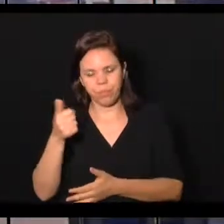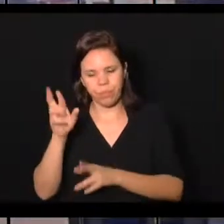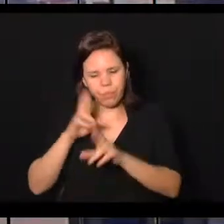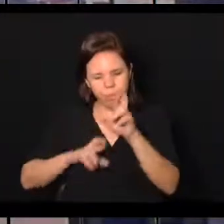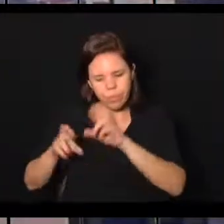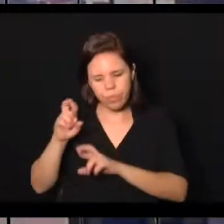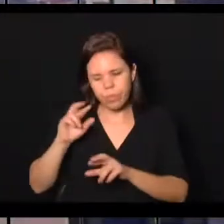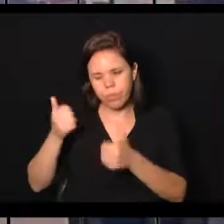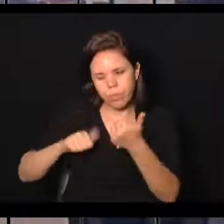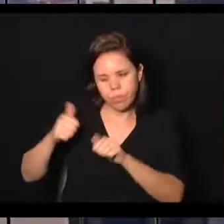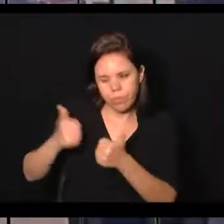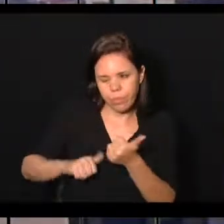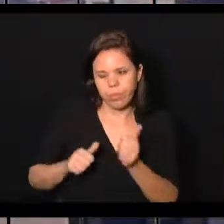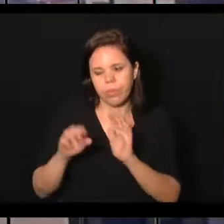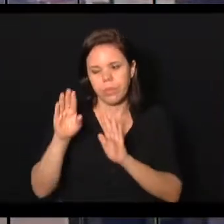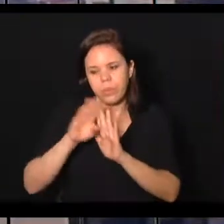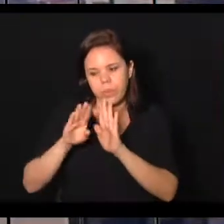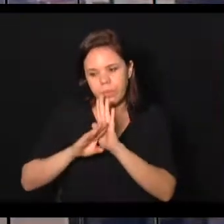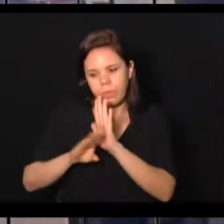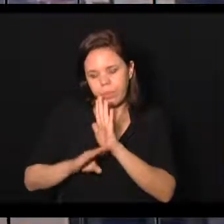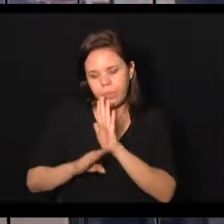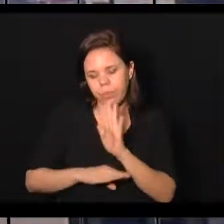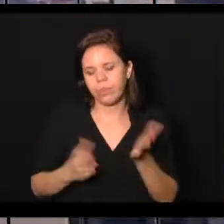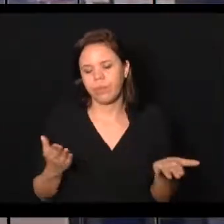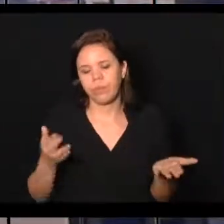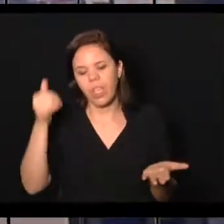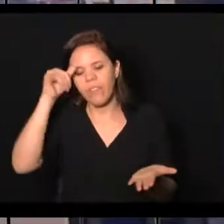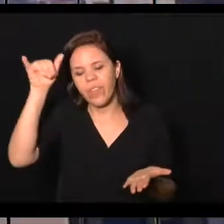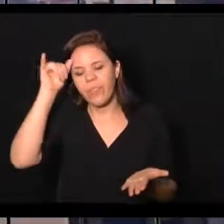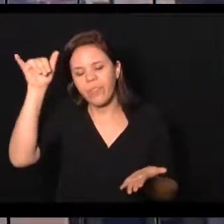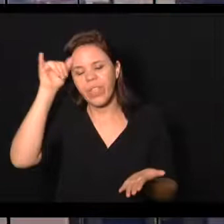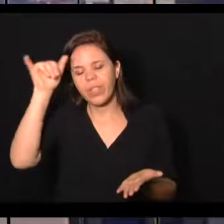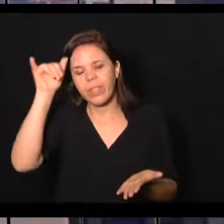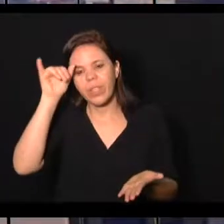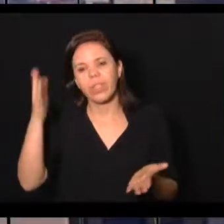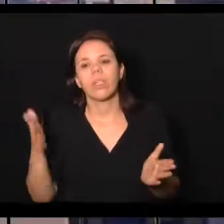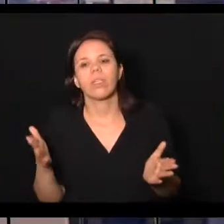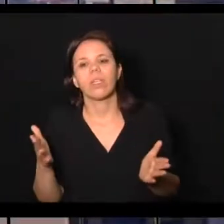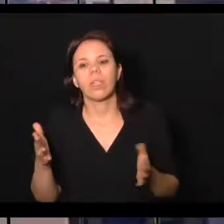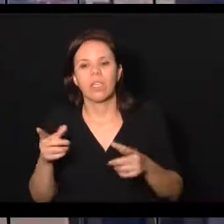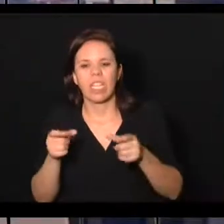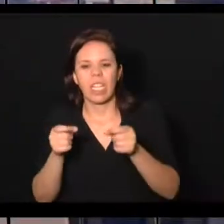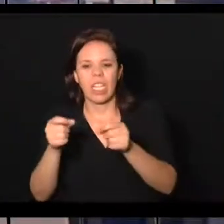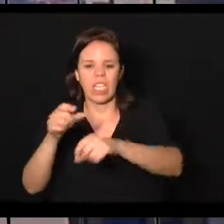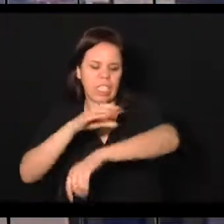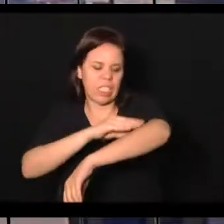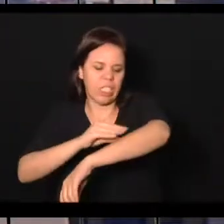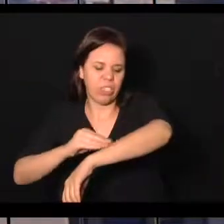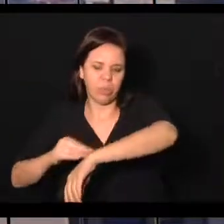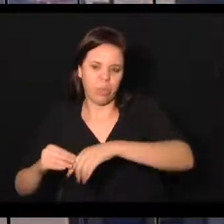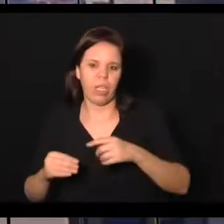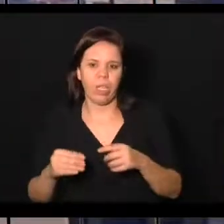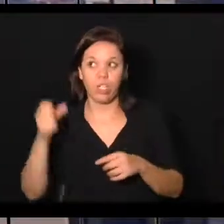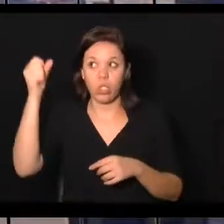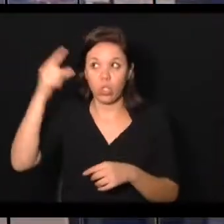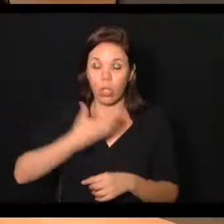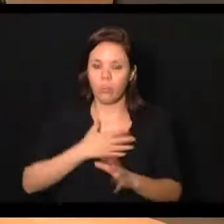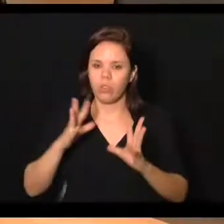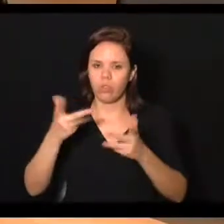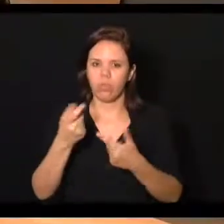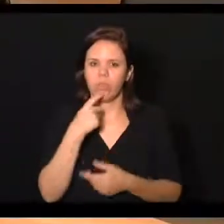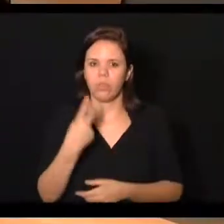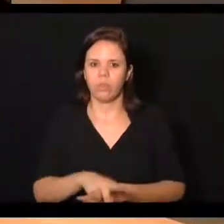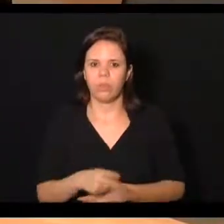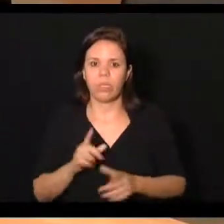análise, o Programa de Prevenção ao Câncer de Pele Sol Amigo para Todos, no município de Campinas.